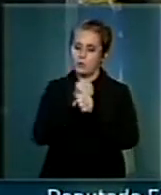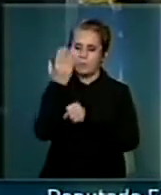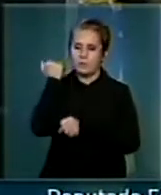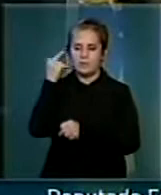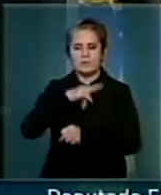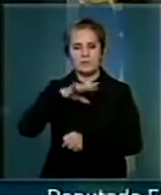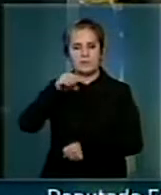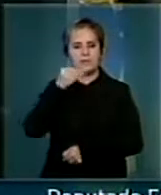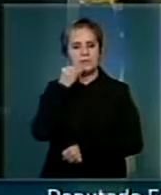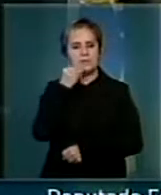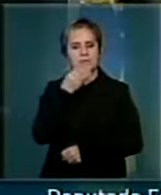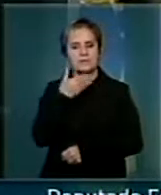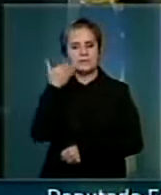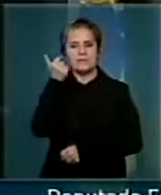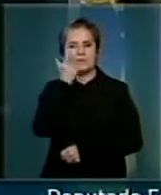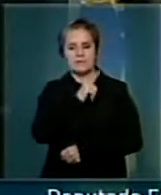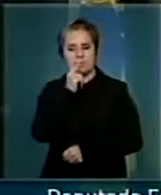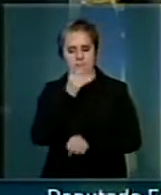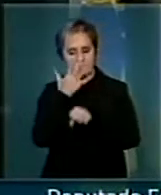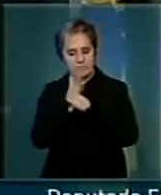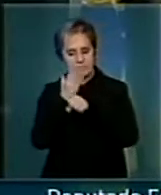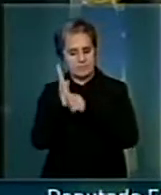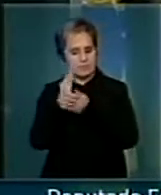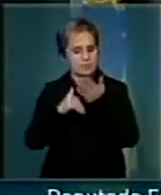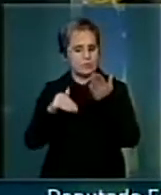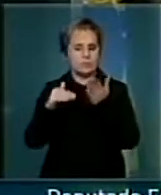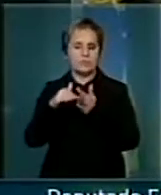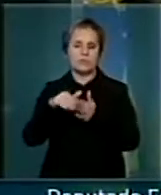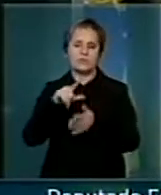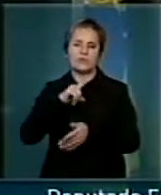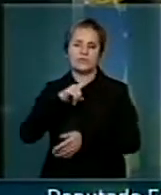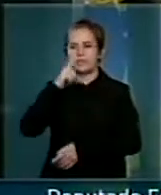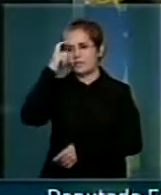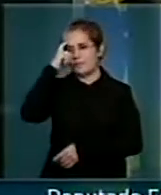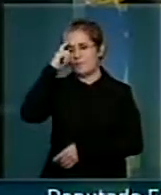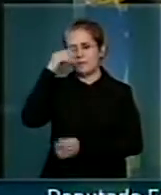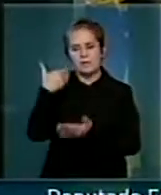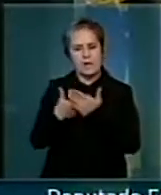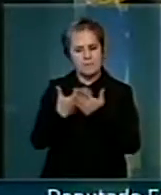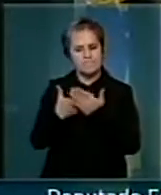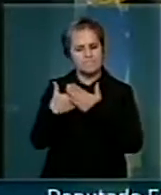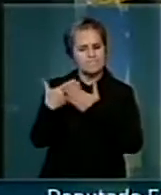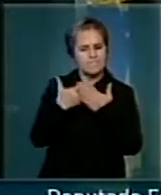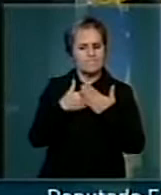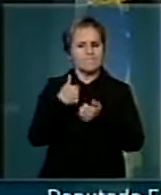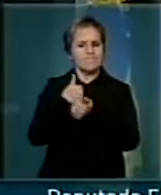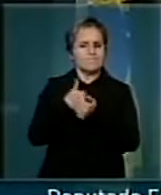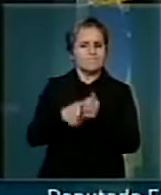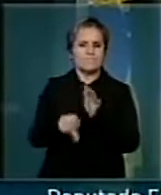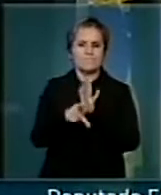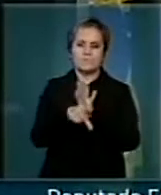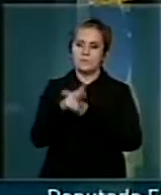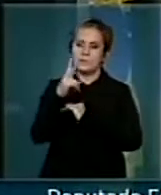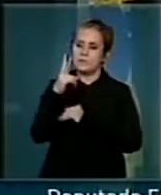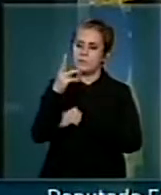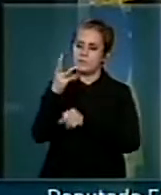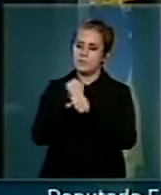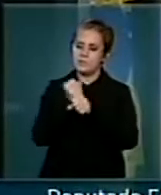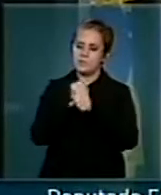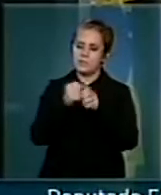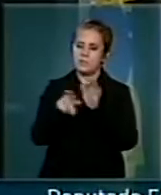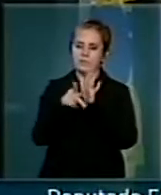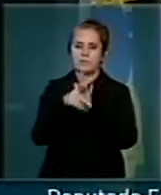grande oportunidade de colocar em prática tudo o que havíamos pensado, estudado e experimentado nos 23 anos do